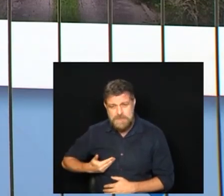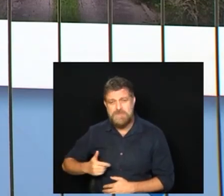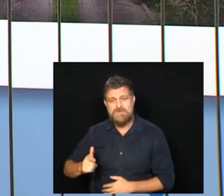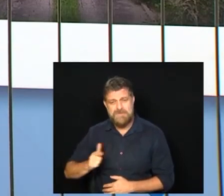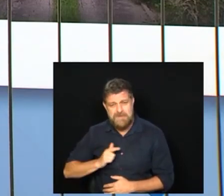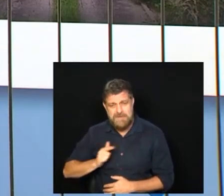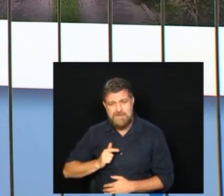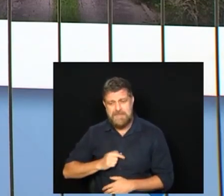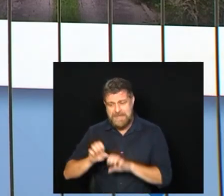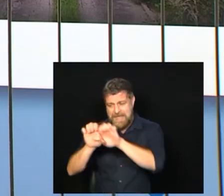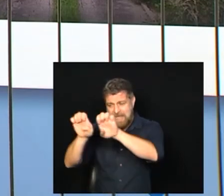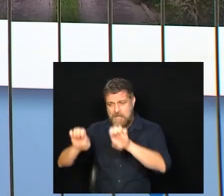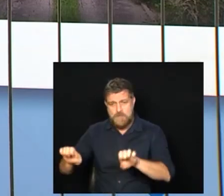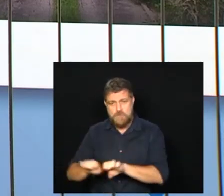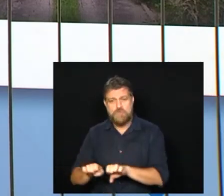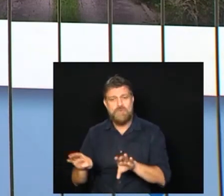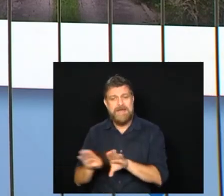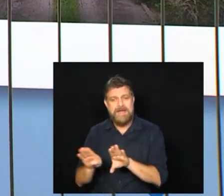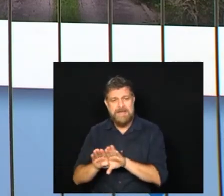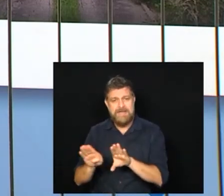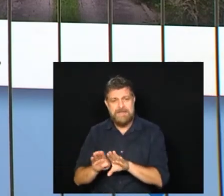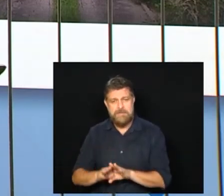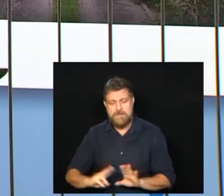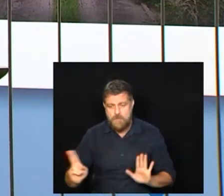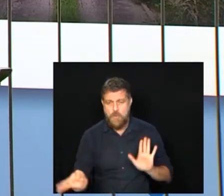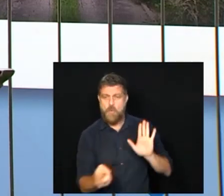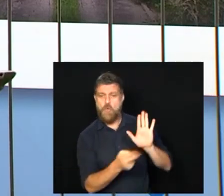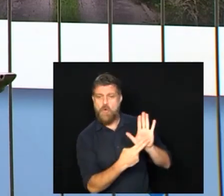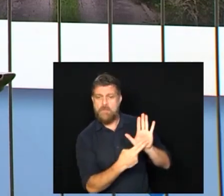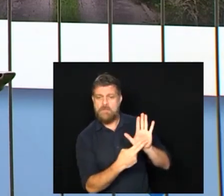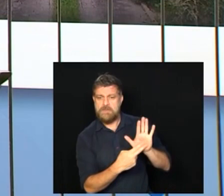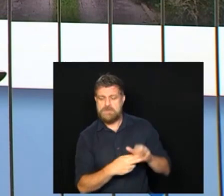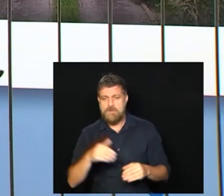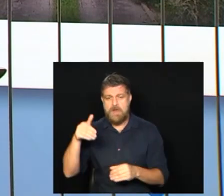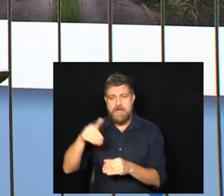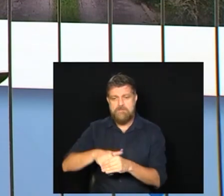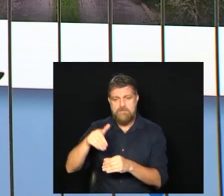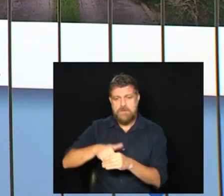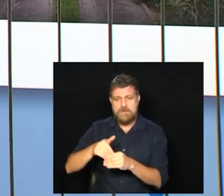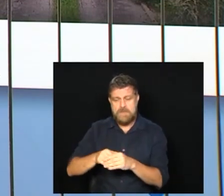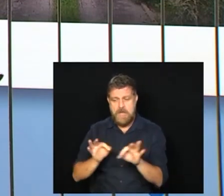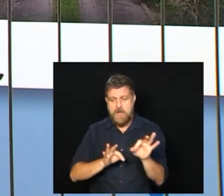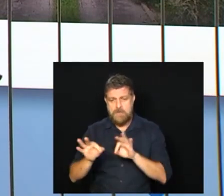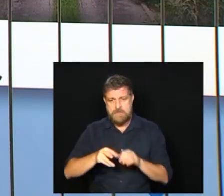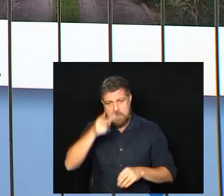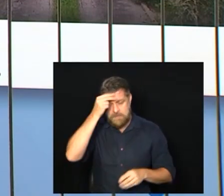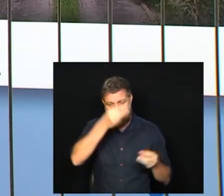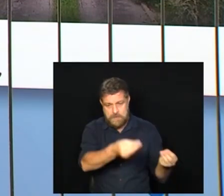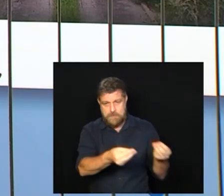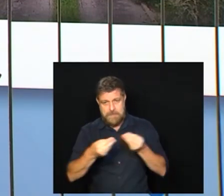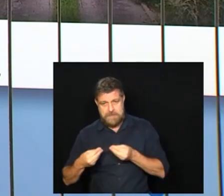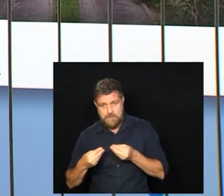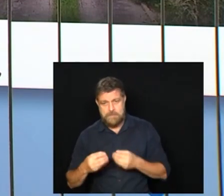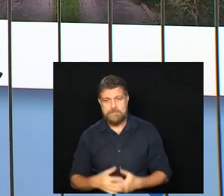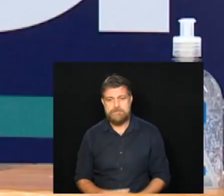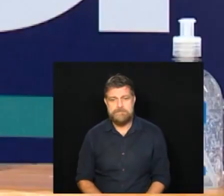de infraestrutura e também do compromisso em votar os projetos do Executivo.